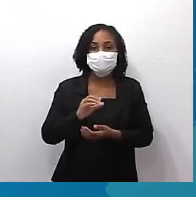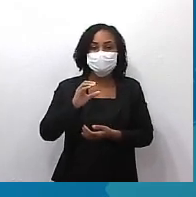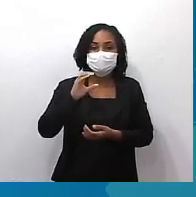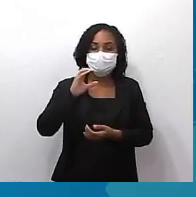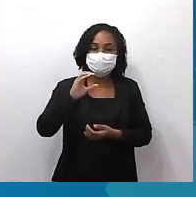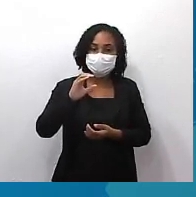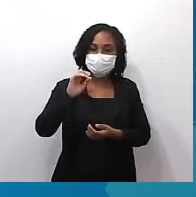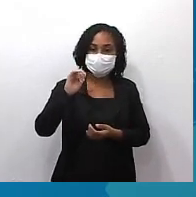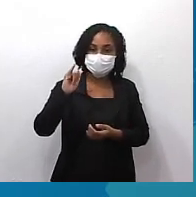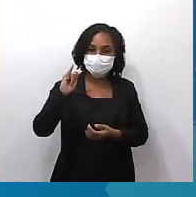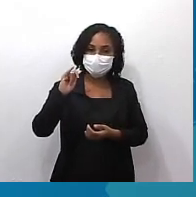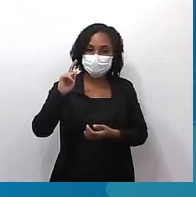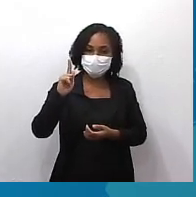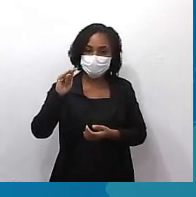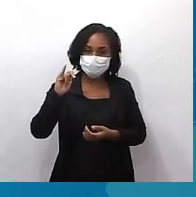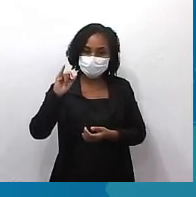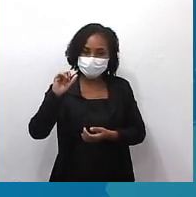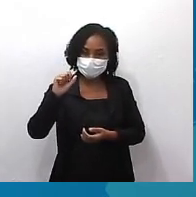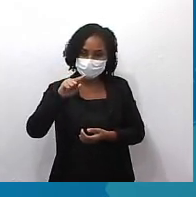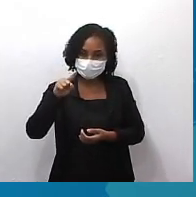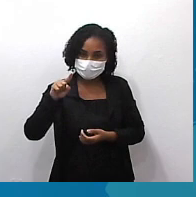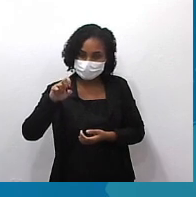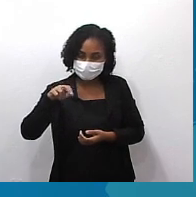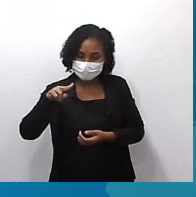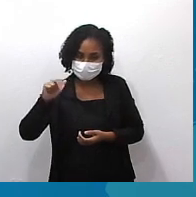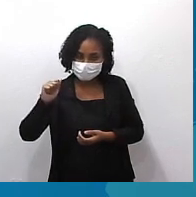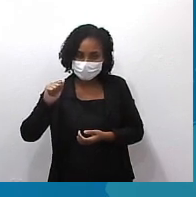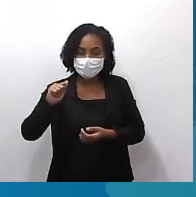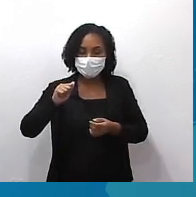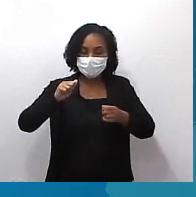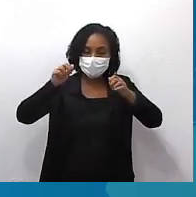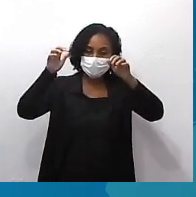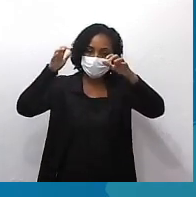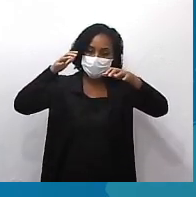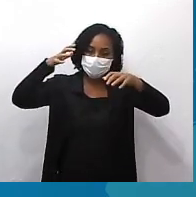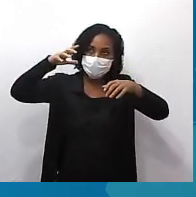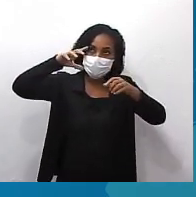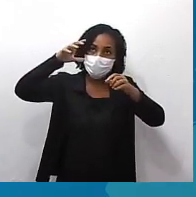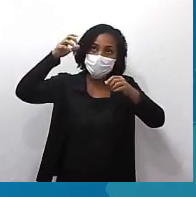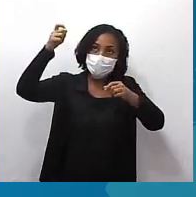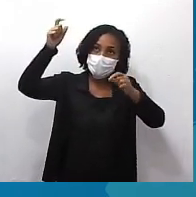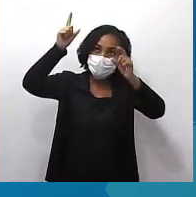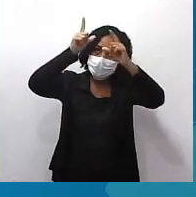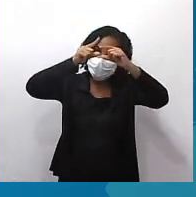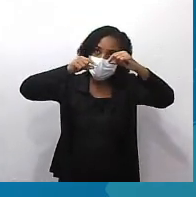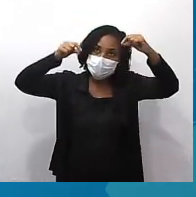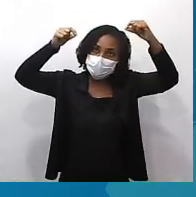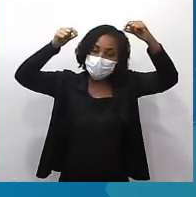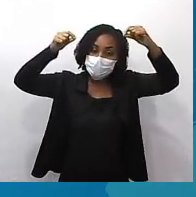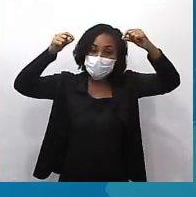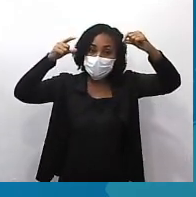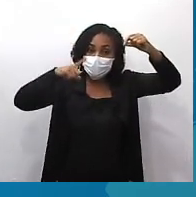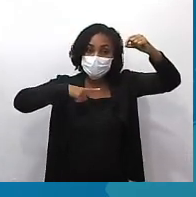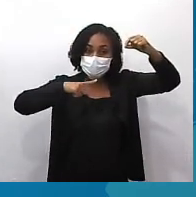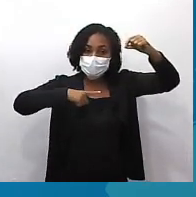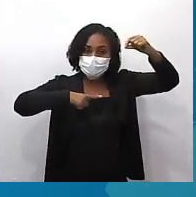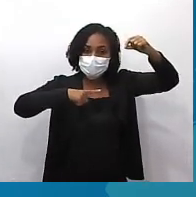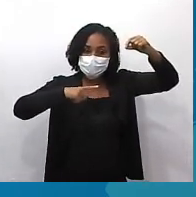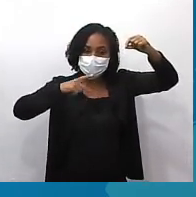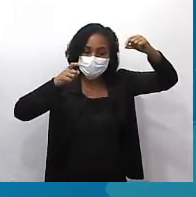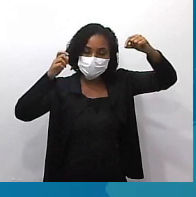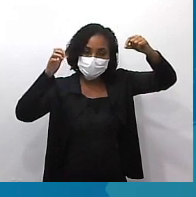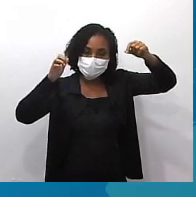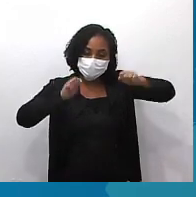sigísia. Isso, perfeito. A maré é mais alta em lua cheia e lua nova. Então, quando ela adentra o rio, ela forma essa